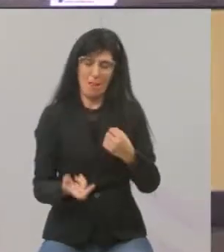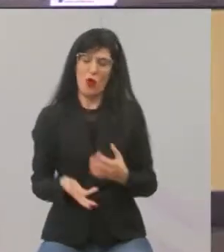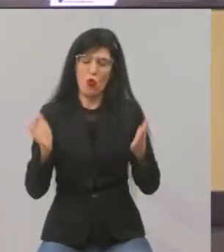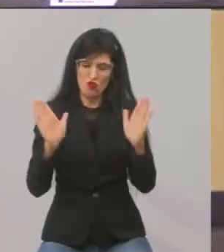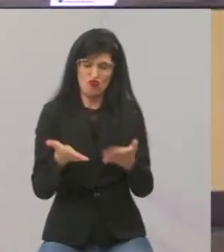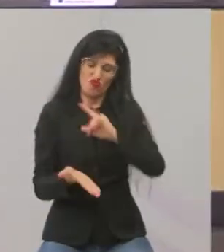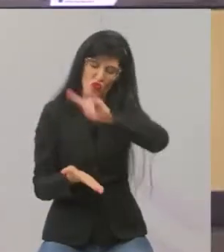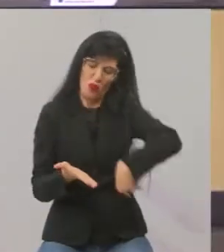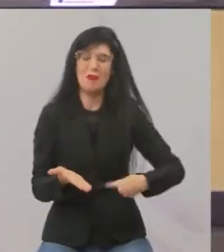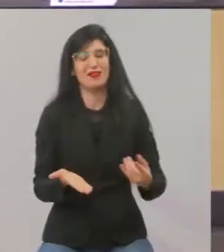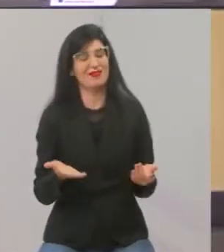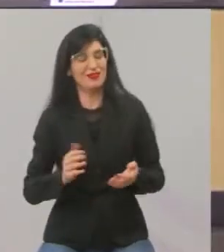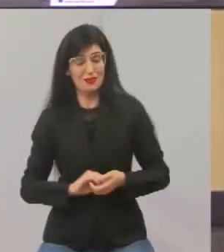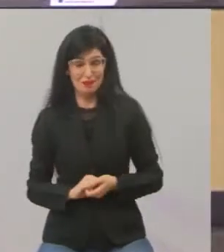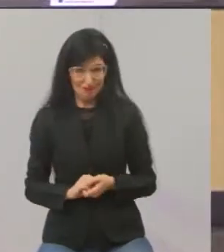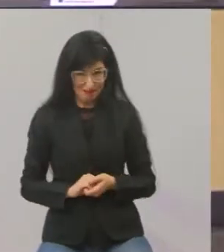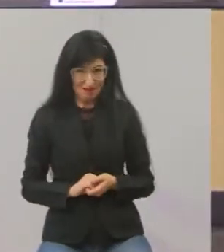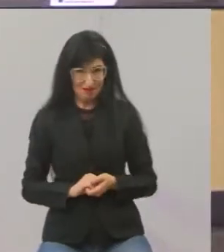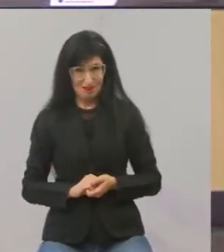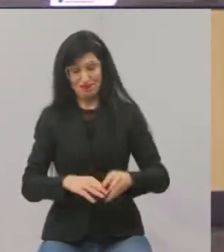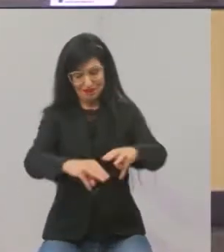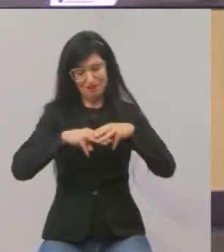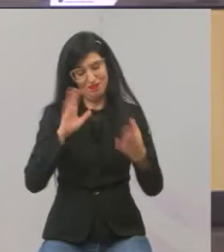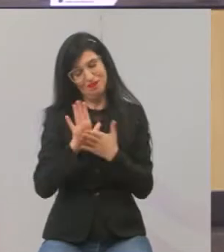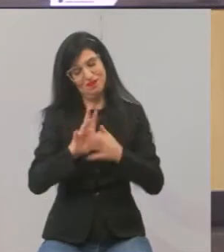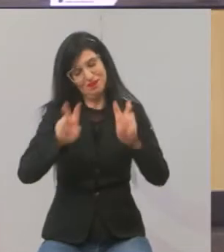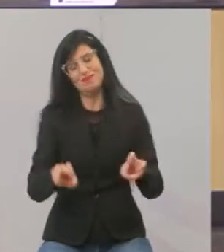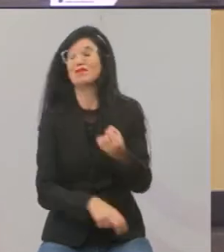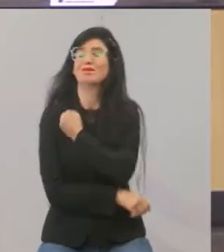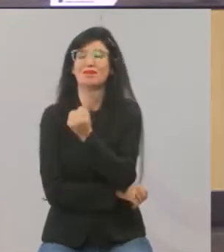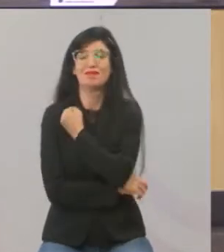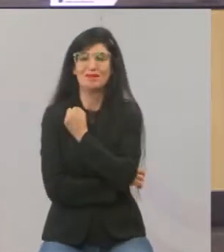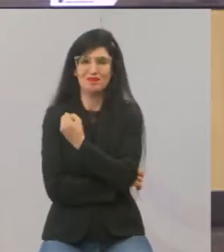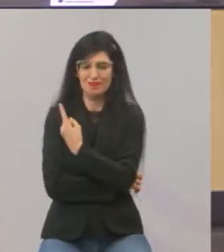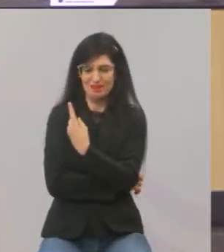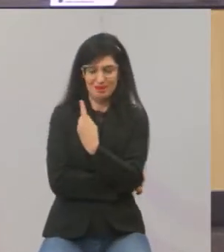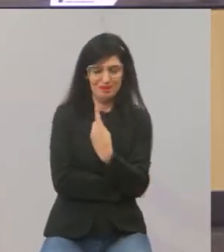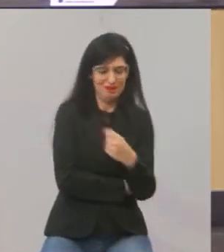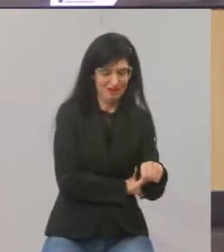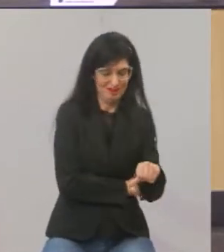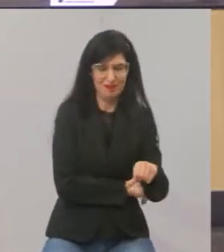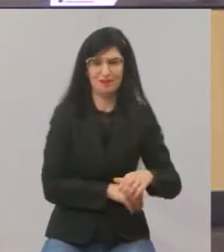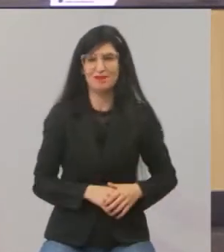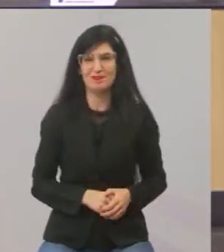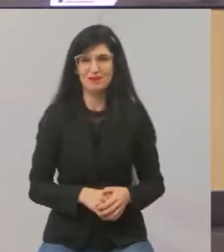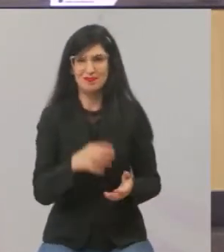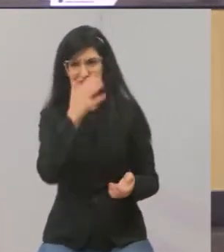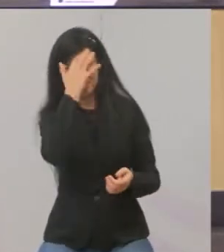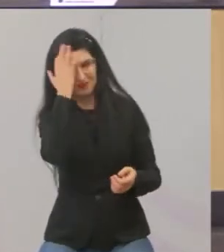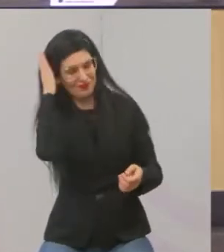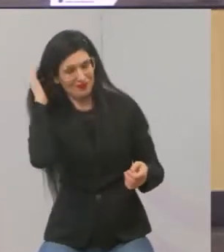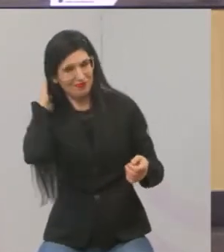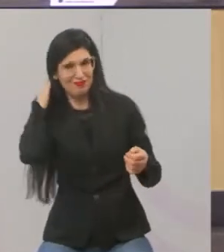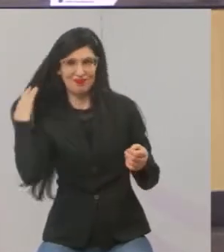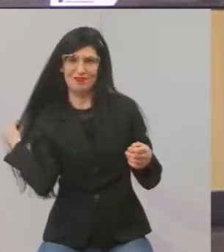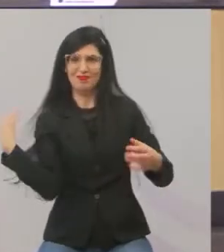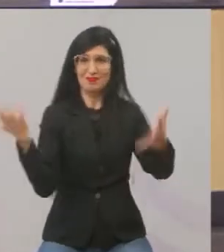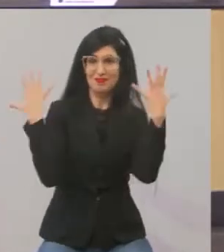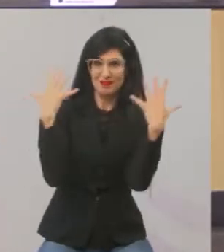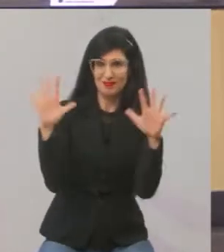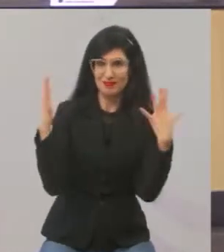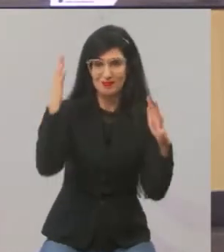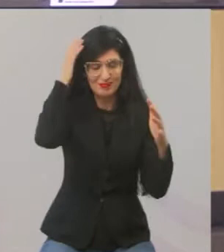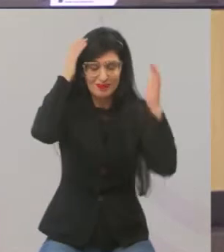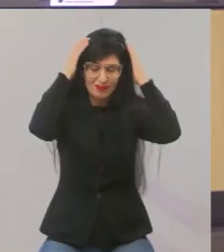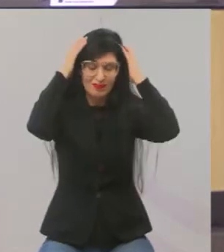sessão. Moção número 119. Moção congratulatória ao presbítero